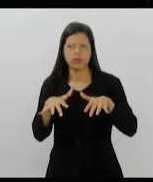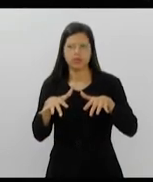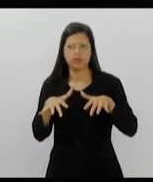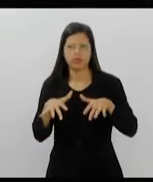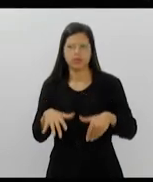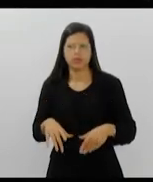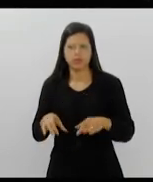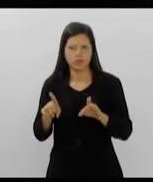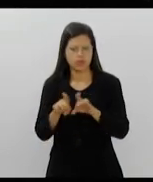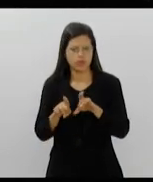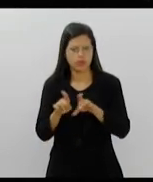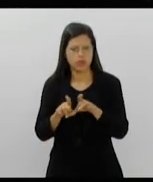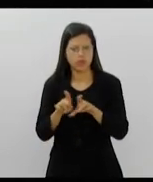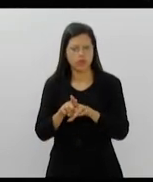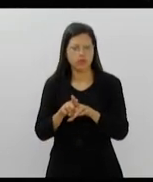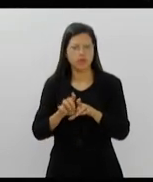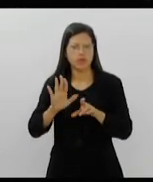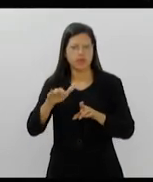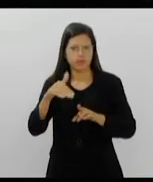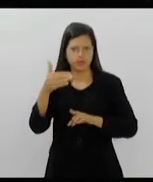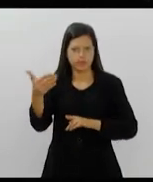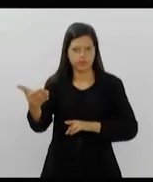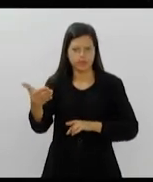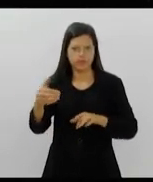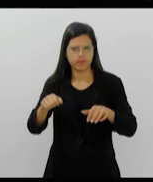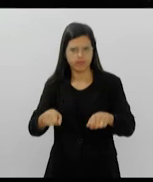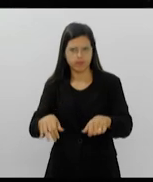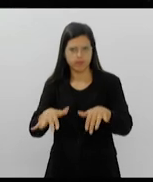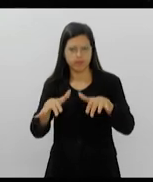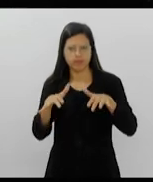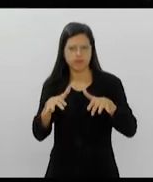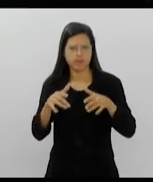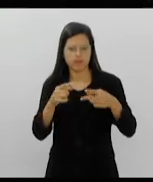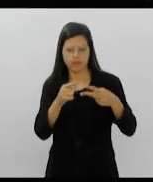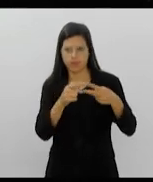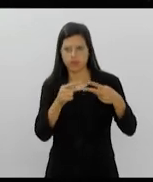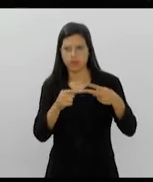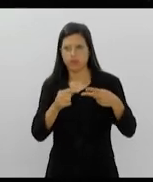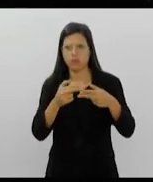e também fora do plenário duas questões